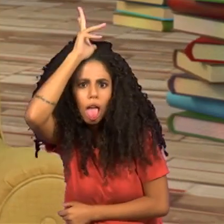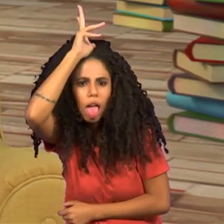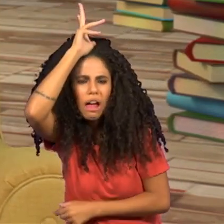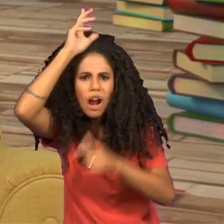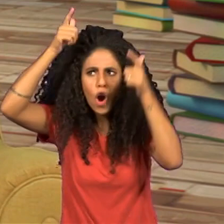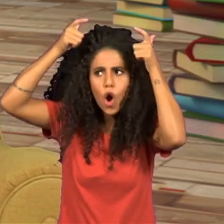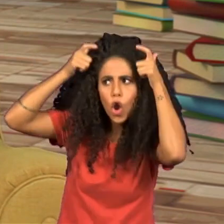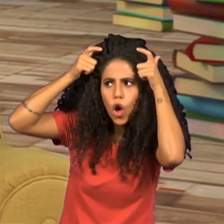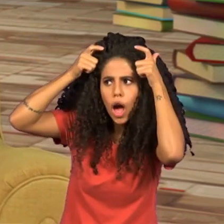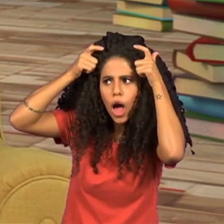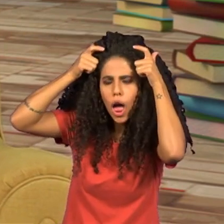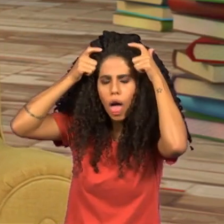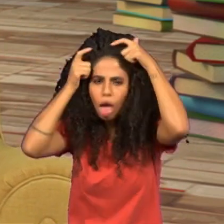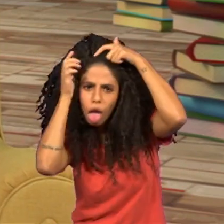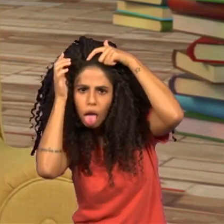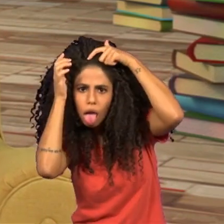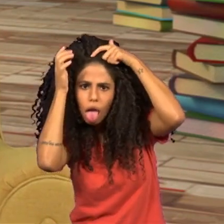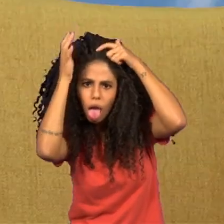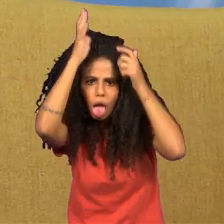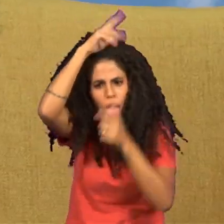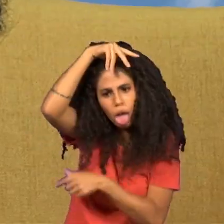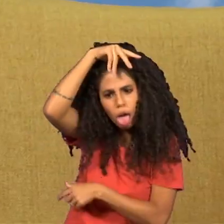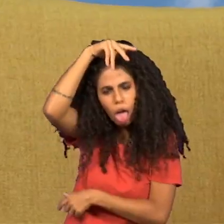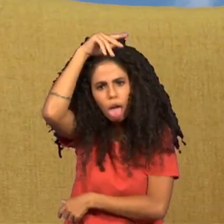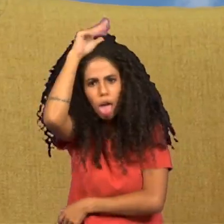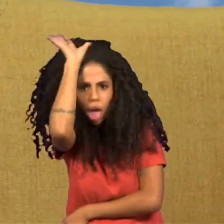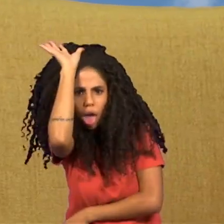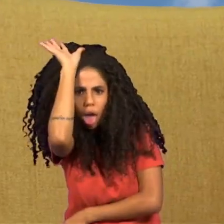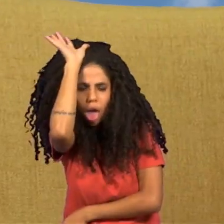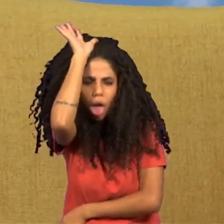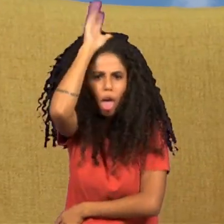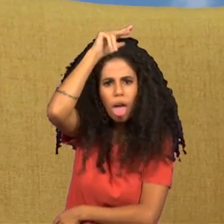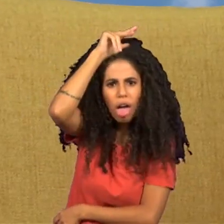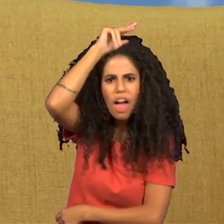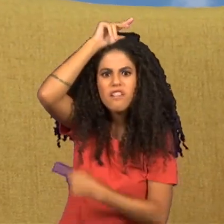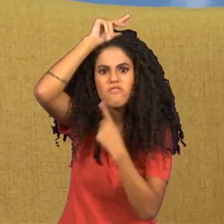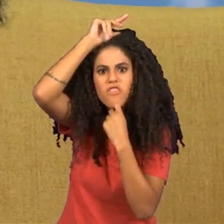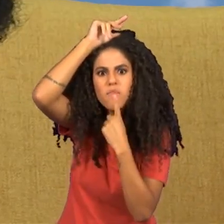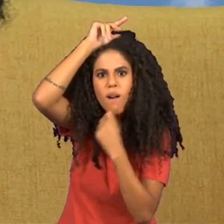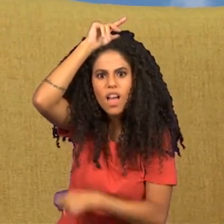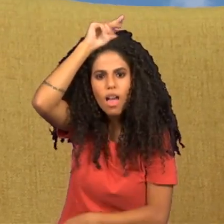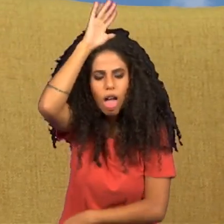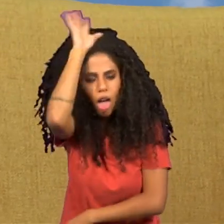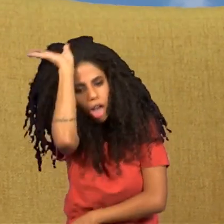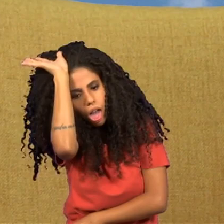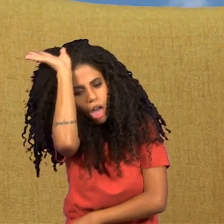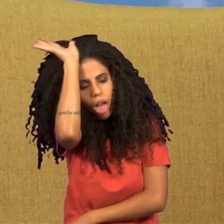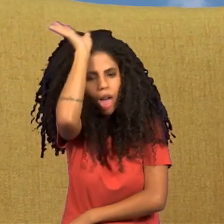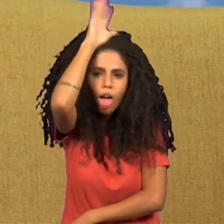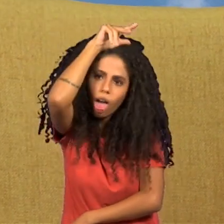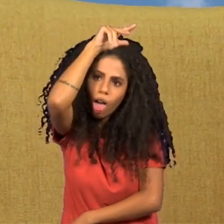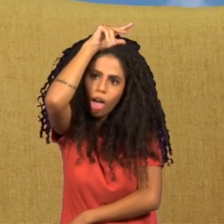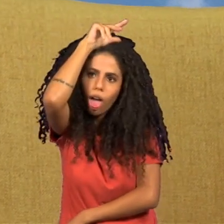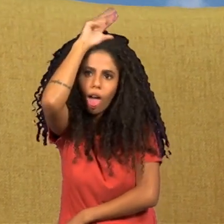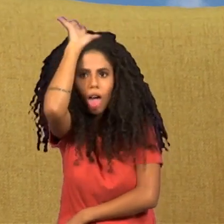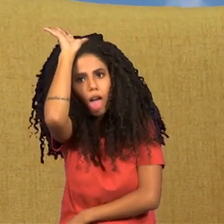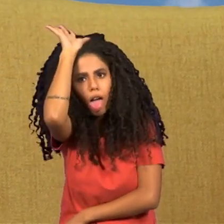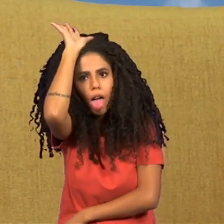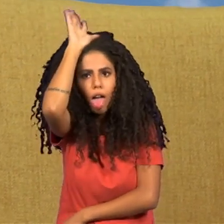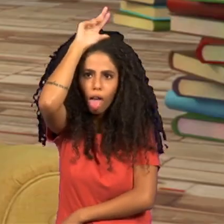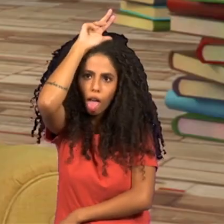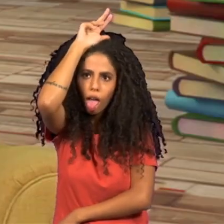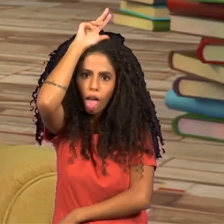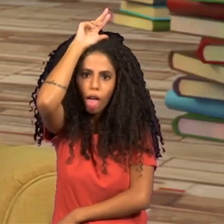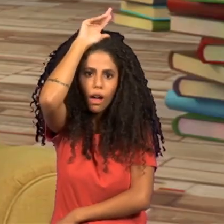vermelha molenga que caía para um lado e para o outro caía lado e para o outro